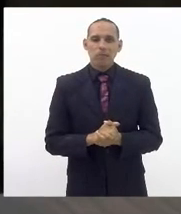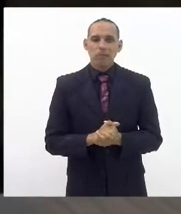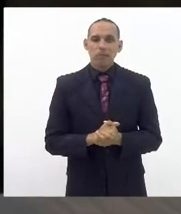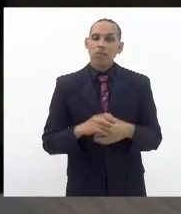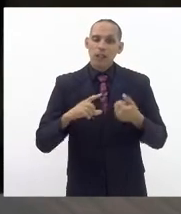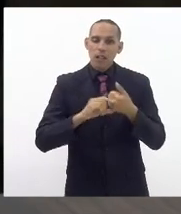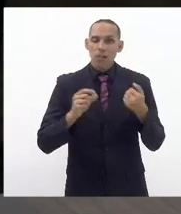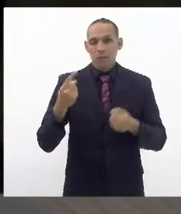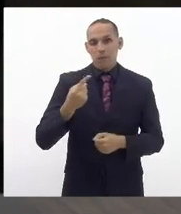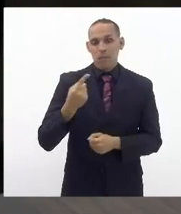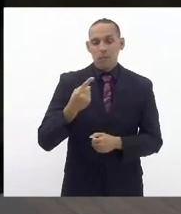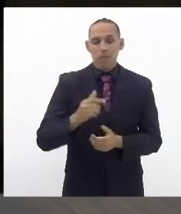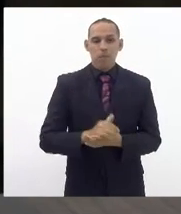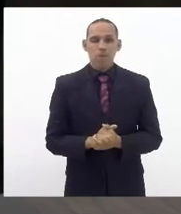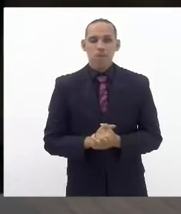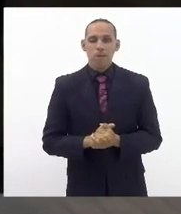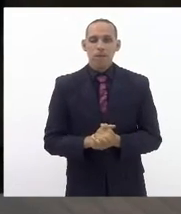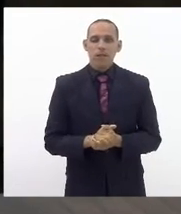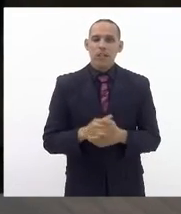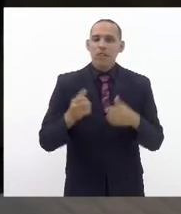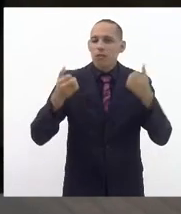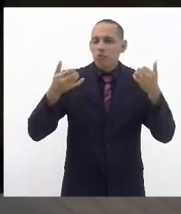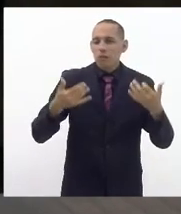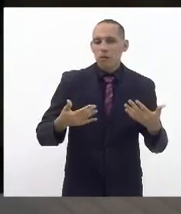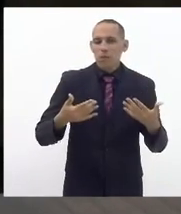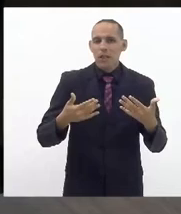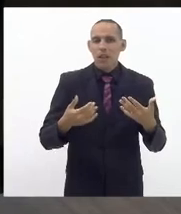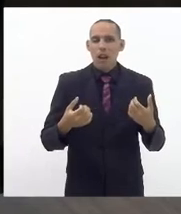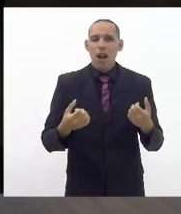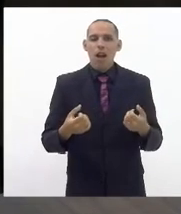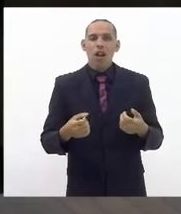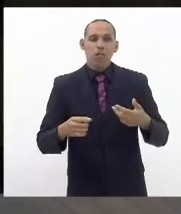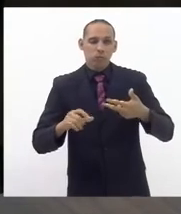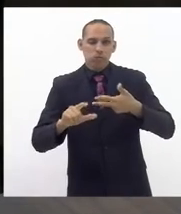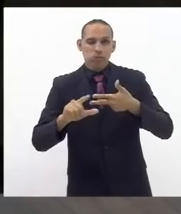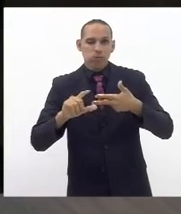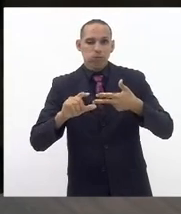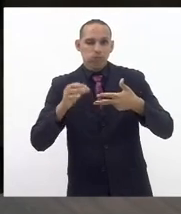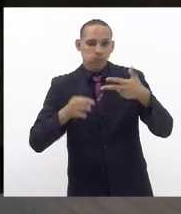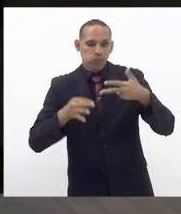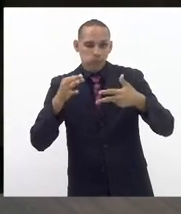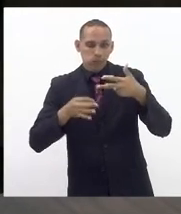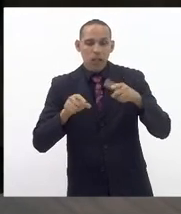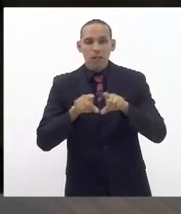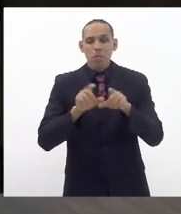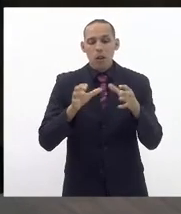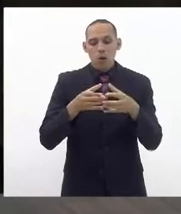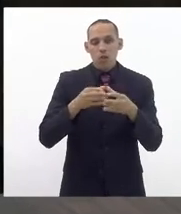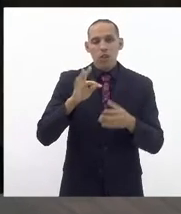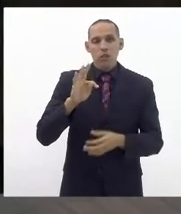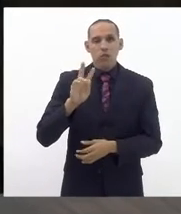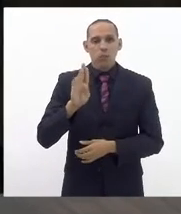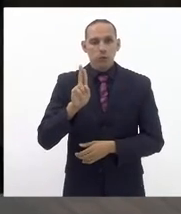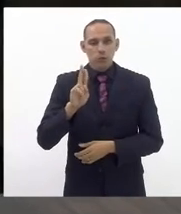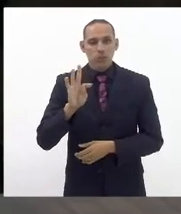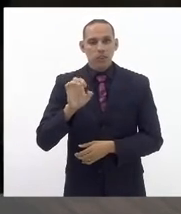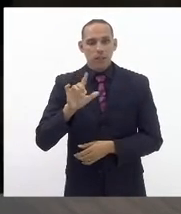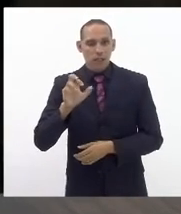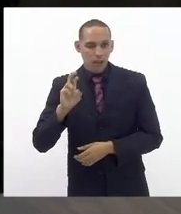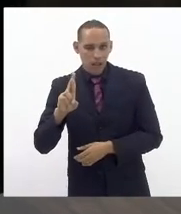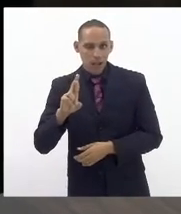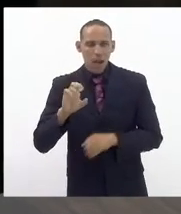artigo 1º, dizendo que o Poder Judiciário e o Conselho Tutelar poderão ser